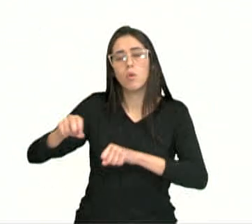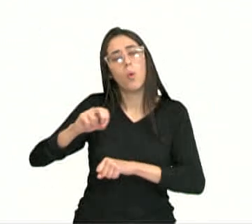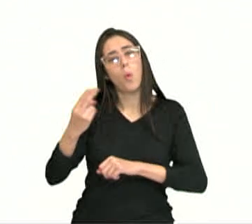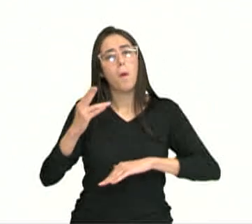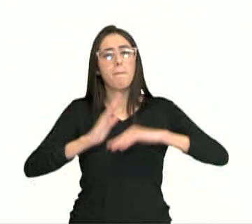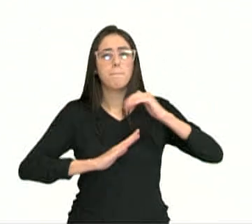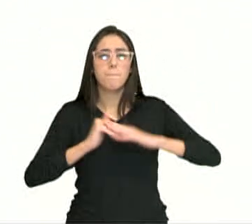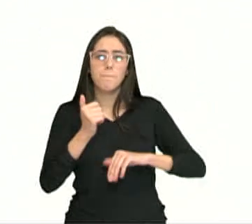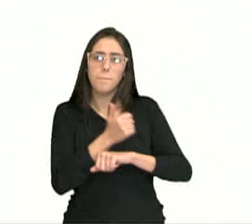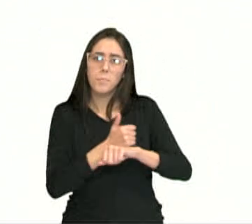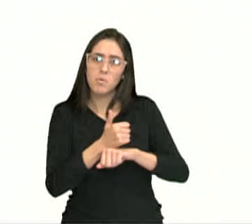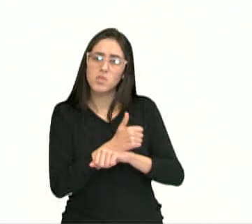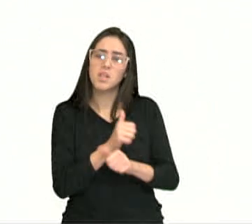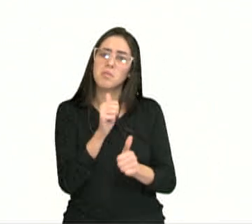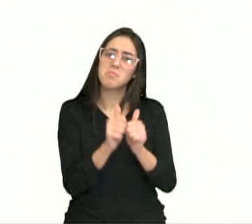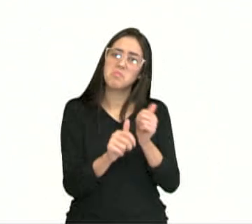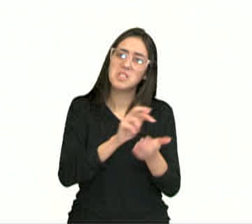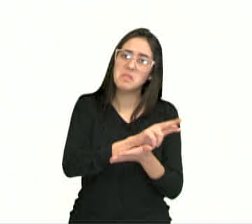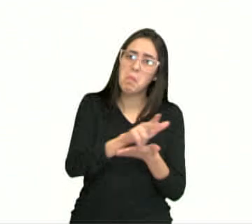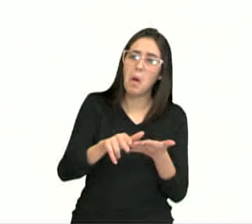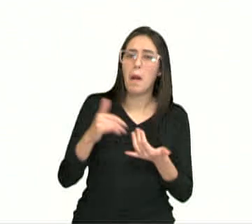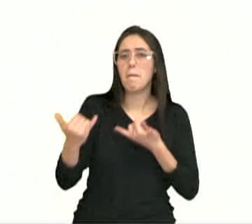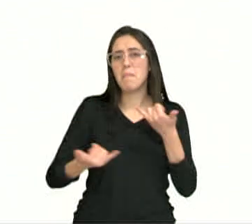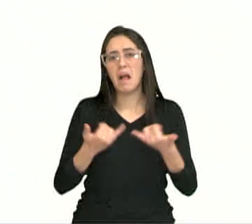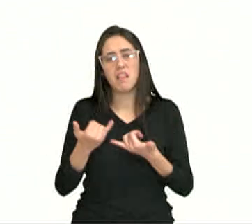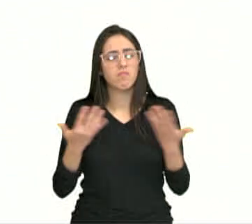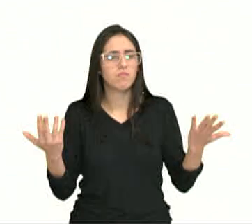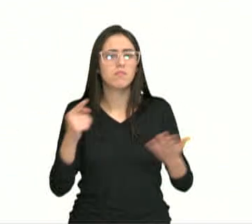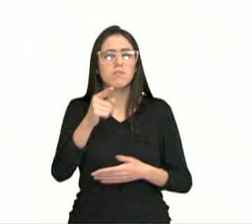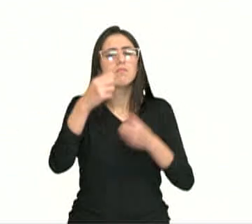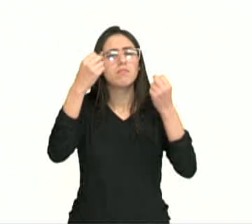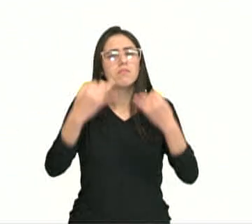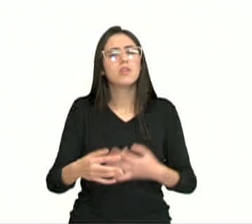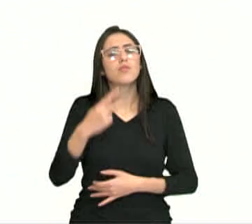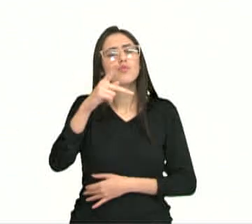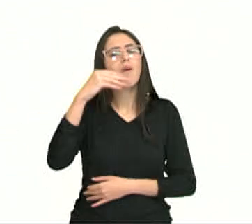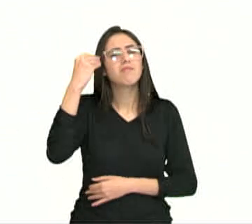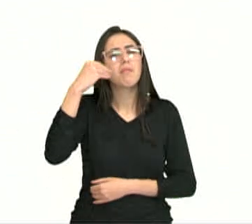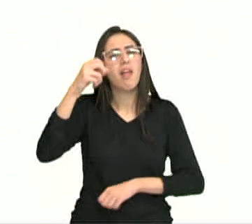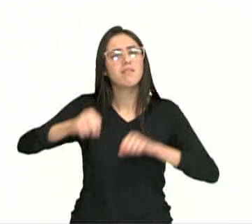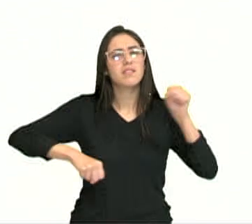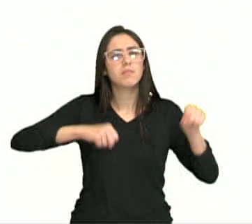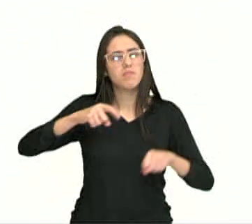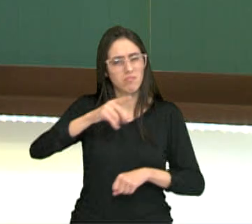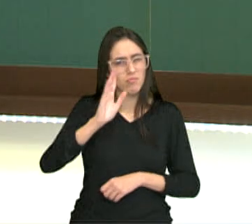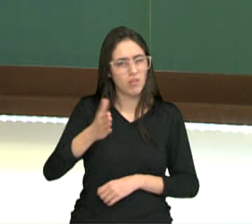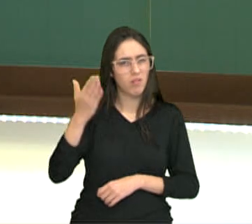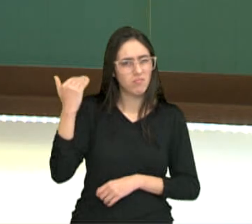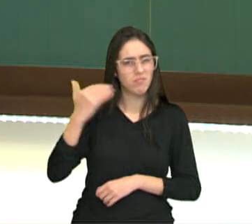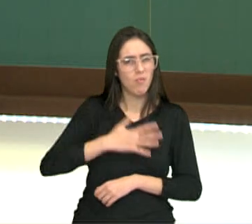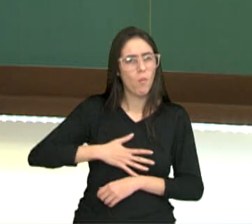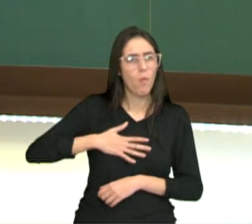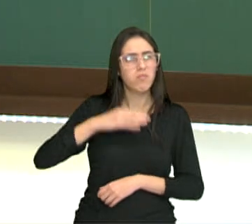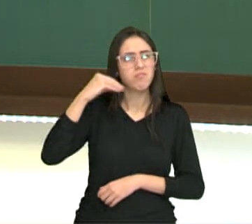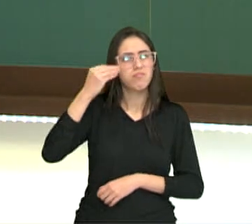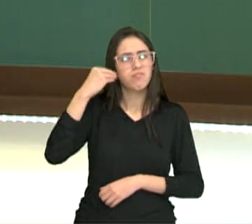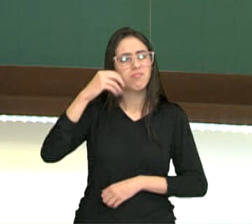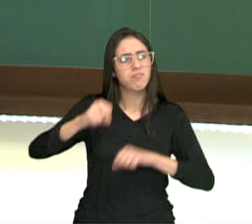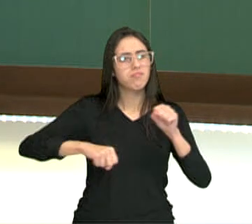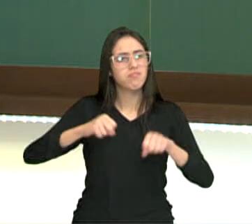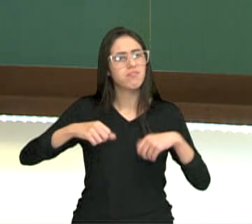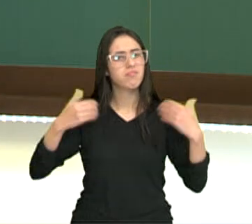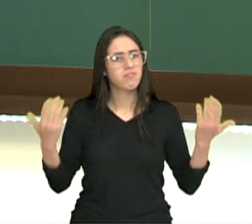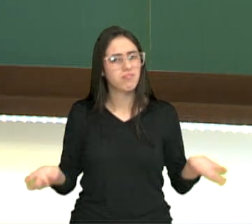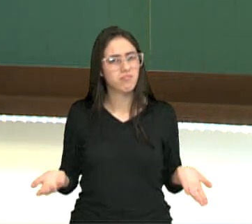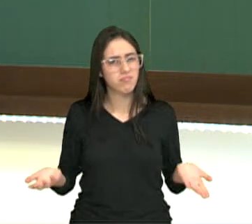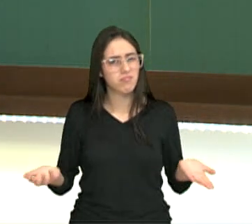esportivo como brincadeira. Relate suas experiências com a bicicleta. Quais experiências dessas vocês tiveram com a bicicleta?